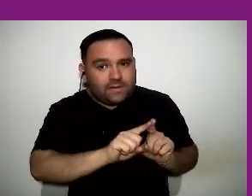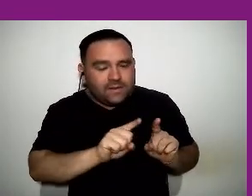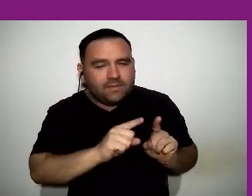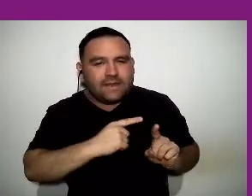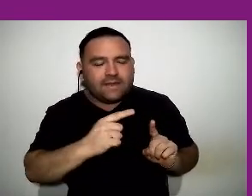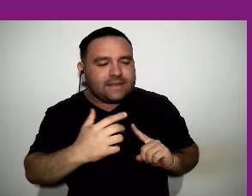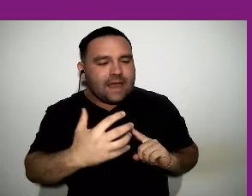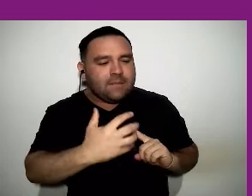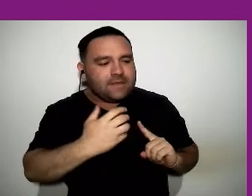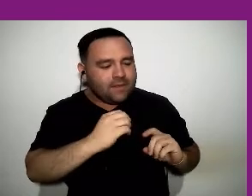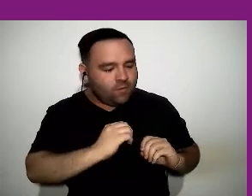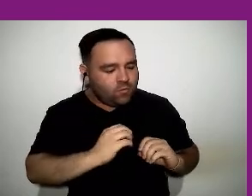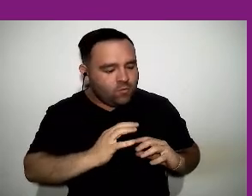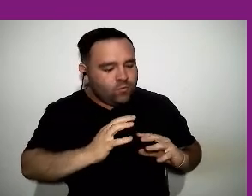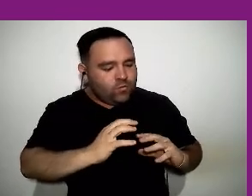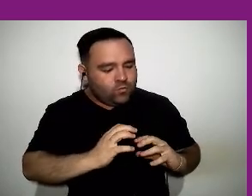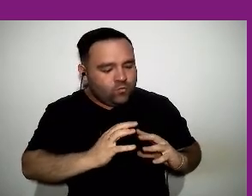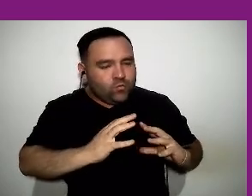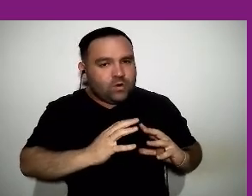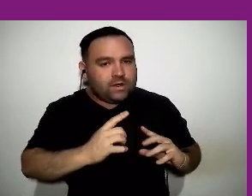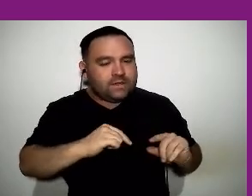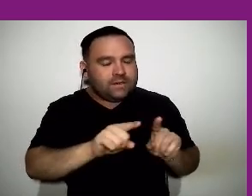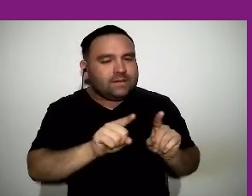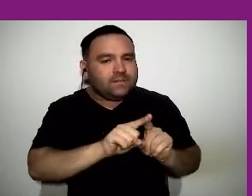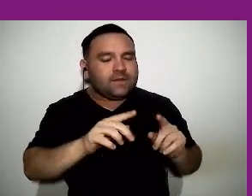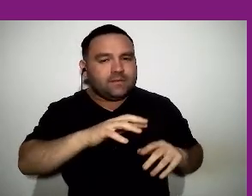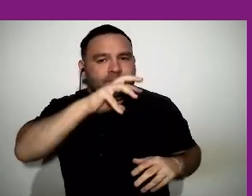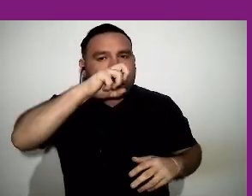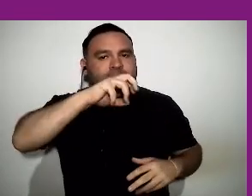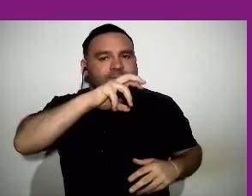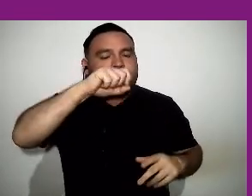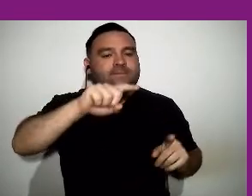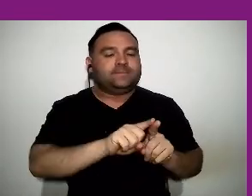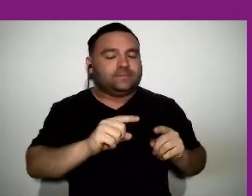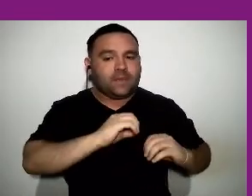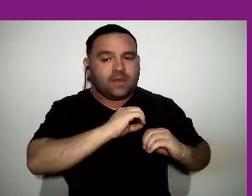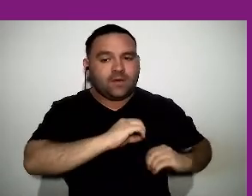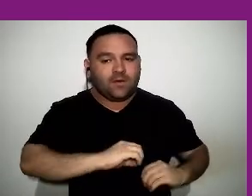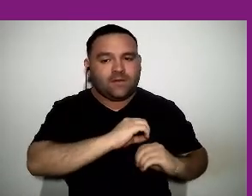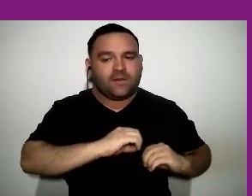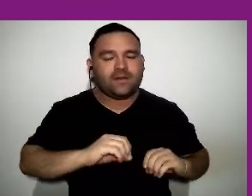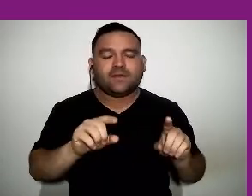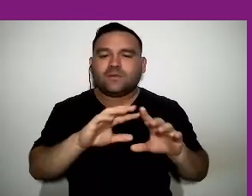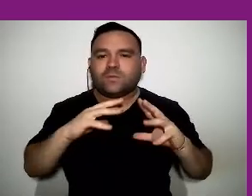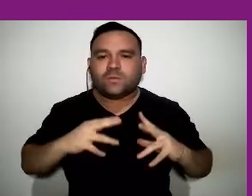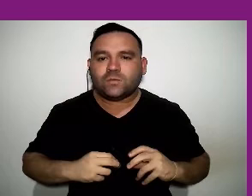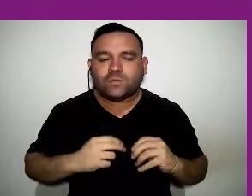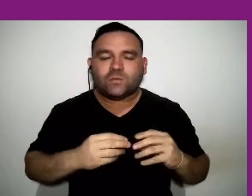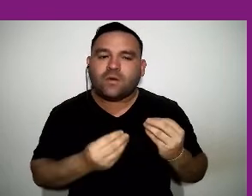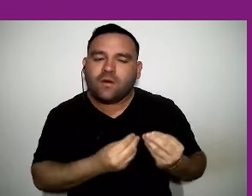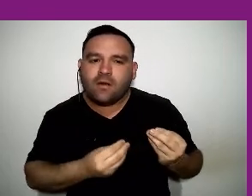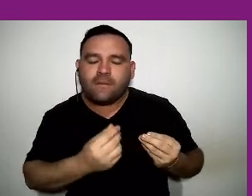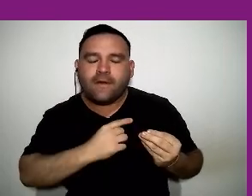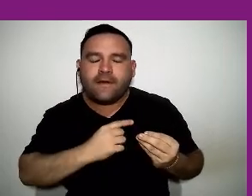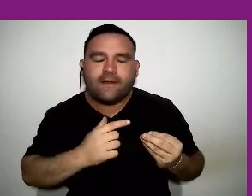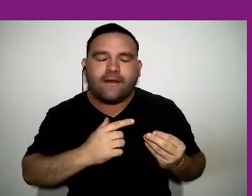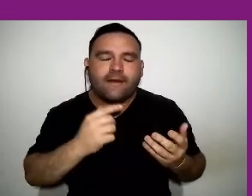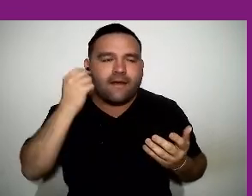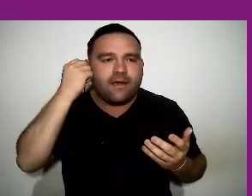pressão de abertura, principalmente aqui das vias aéreas, os alvéolos se recrutam na